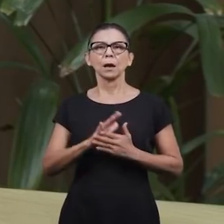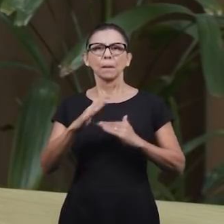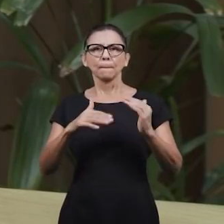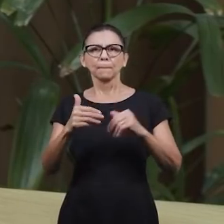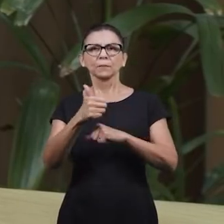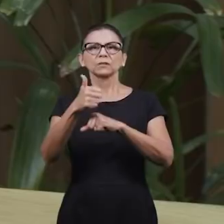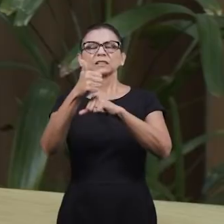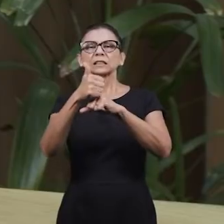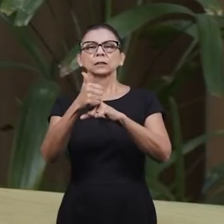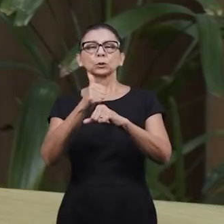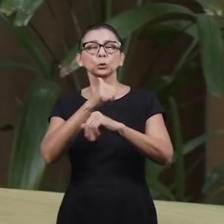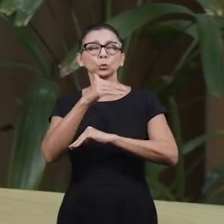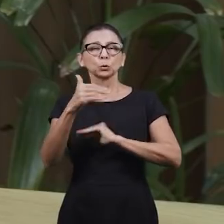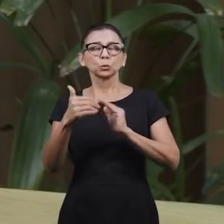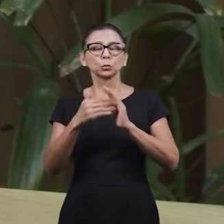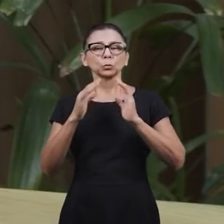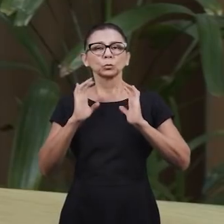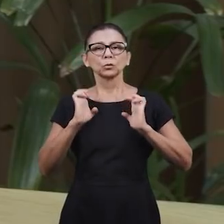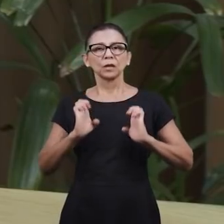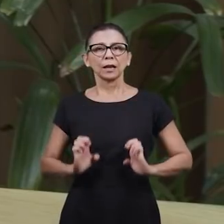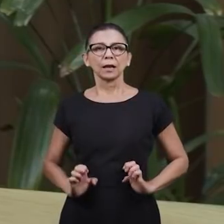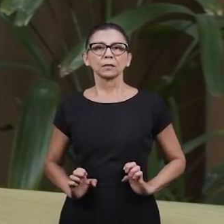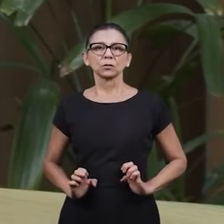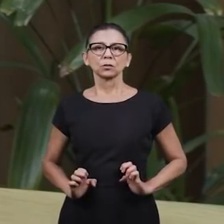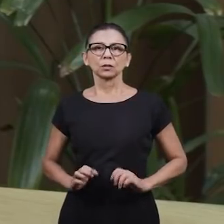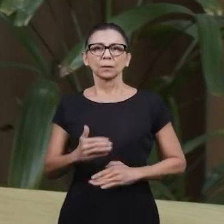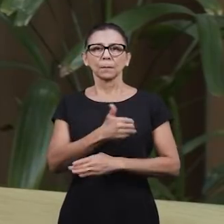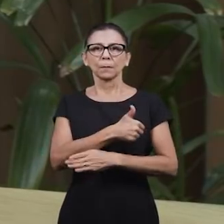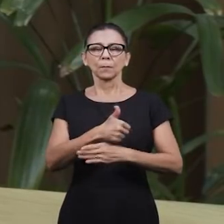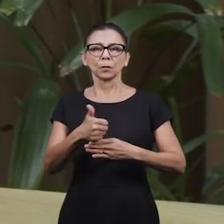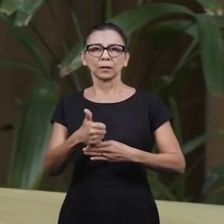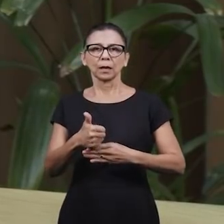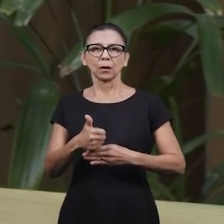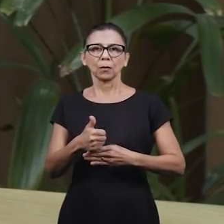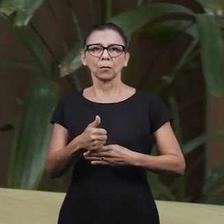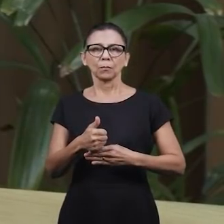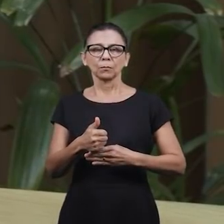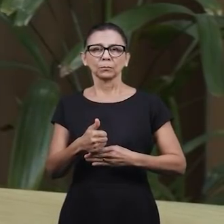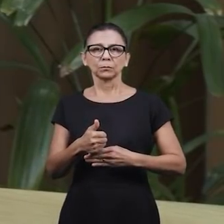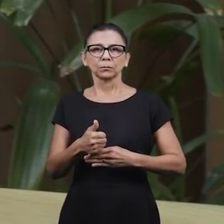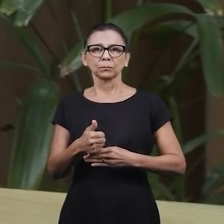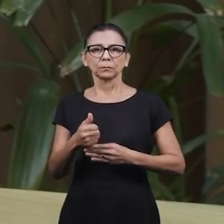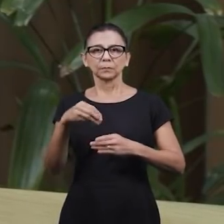profissional, tudo que você possa pensar de ética, moral, bons costumes está aqui dentro da Bíblia.